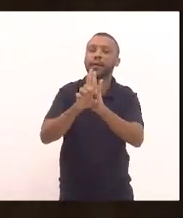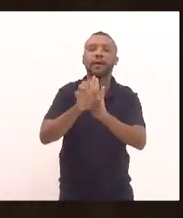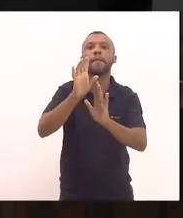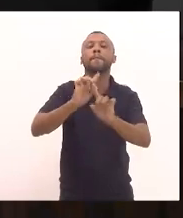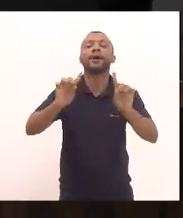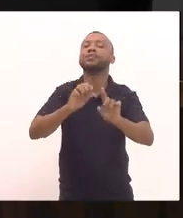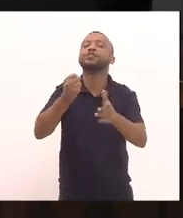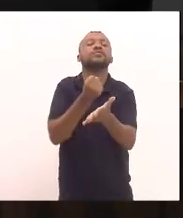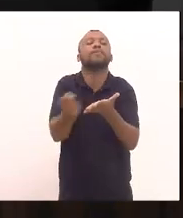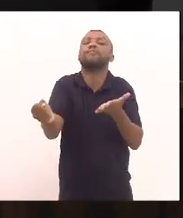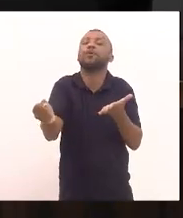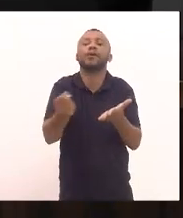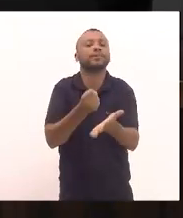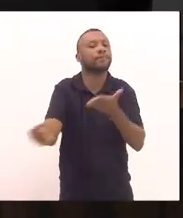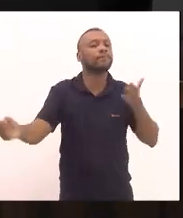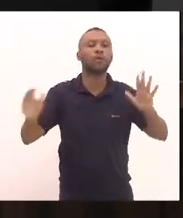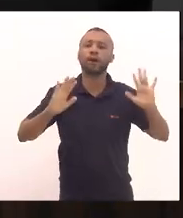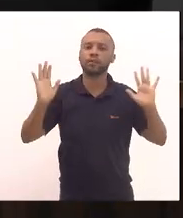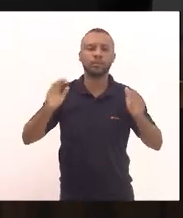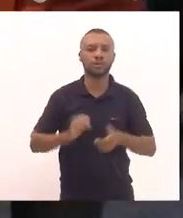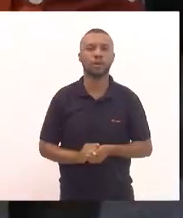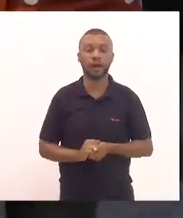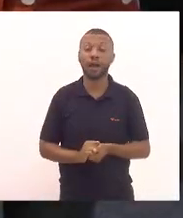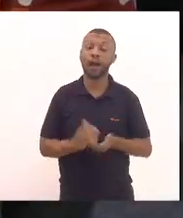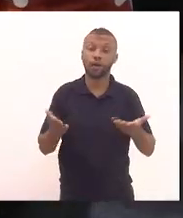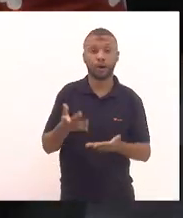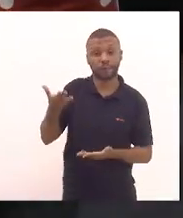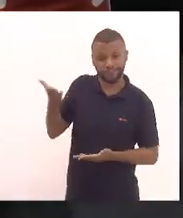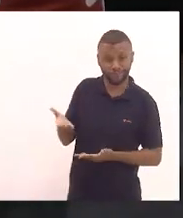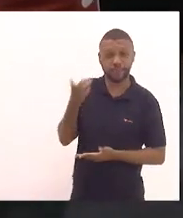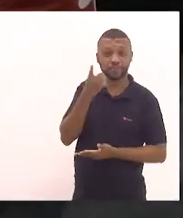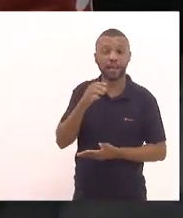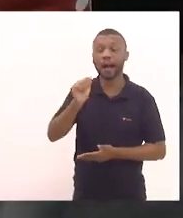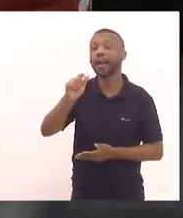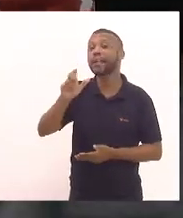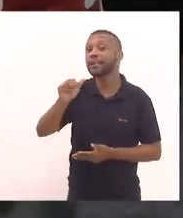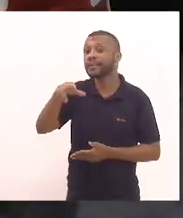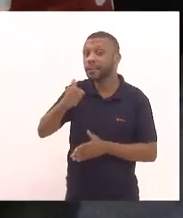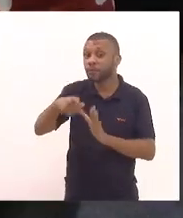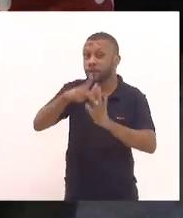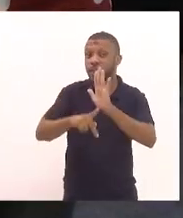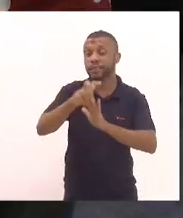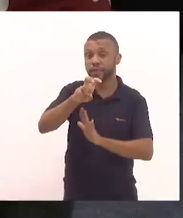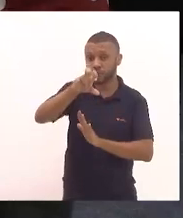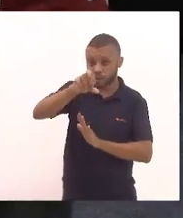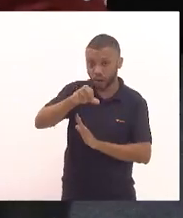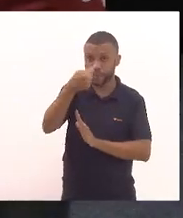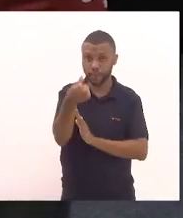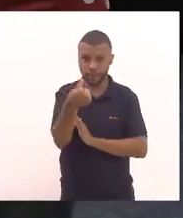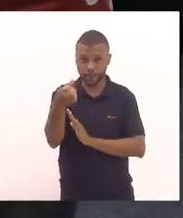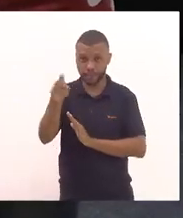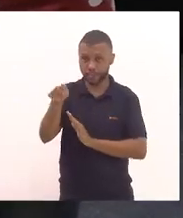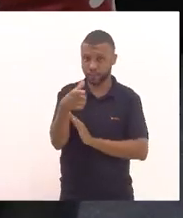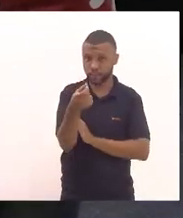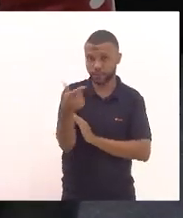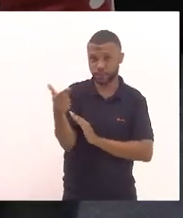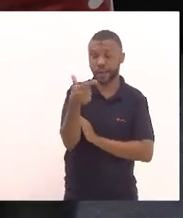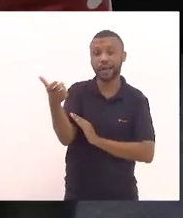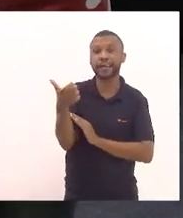Deputado agora, Luiz Paulo, ok. Agora a deputada Alana Passos, no 5966 de 22, ela